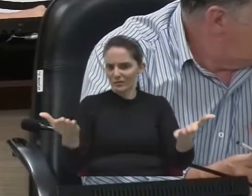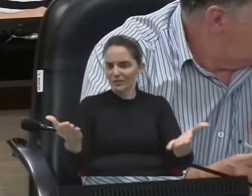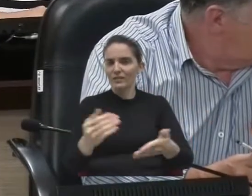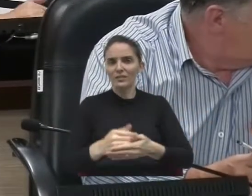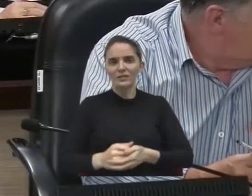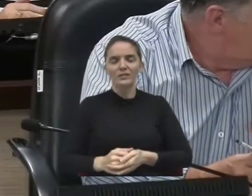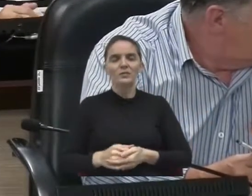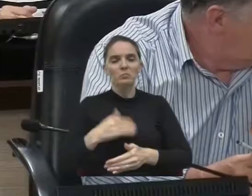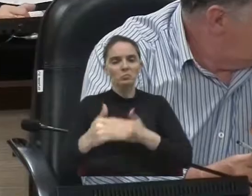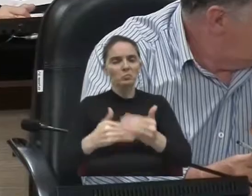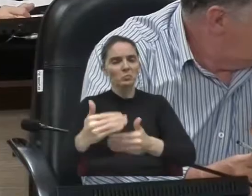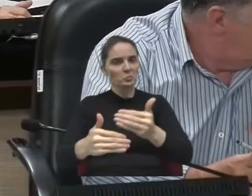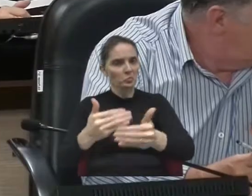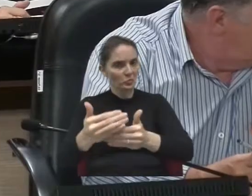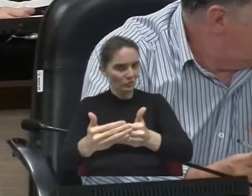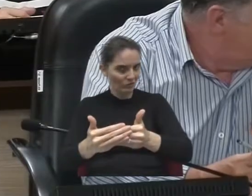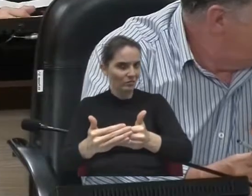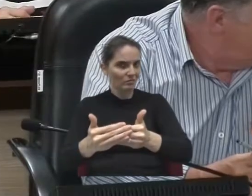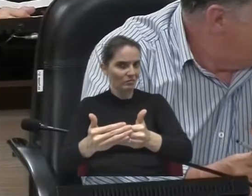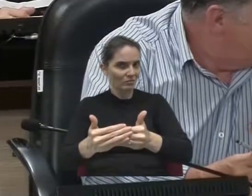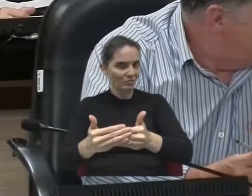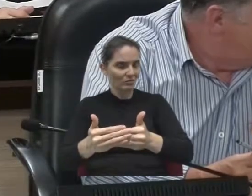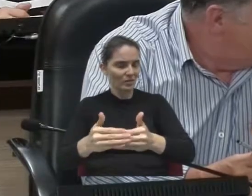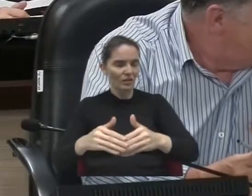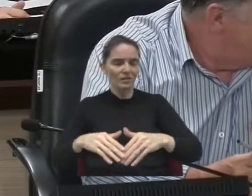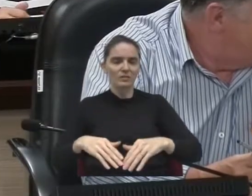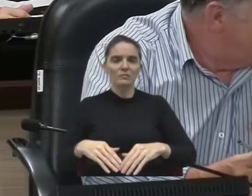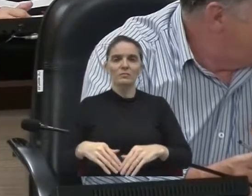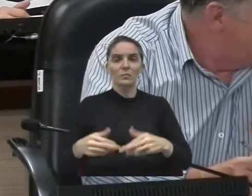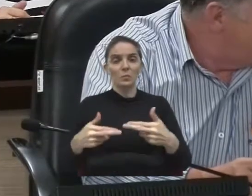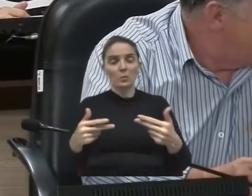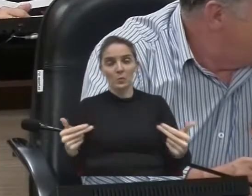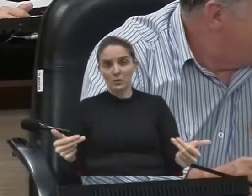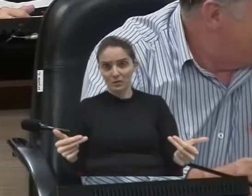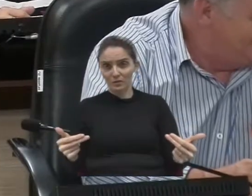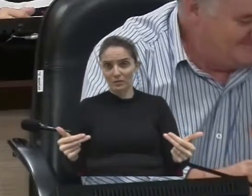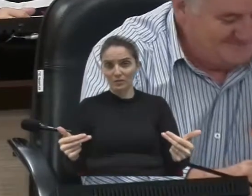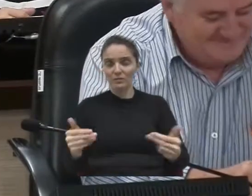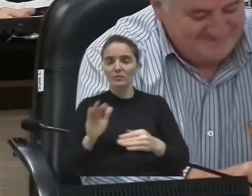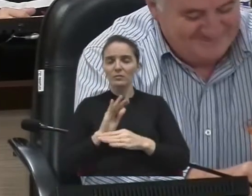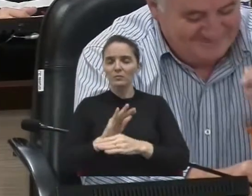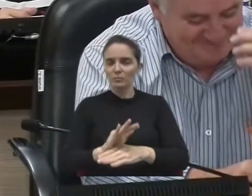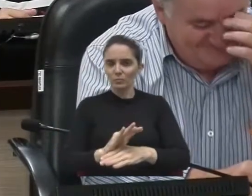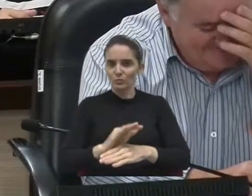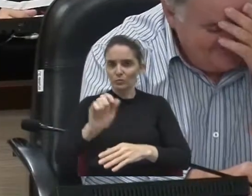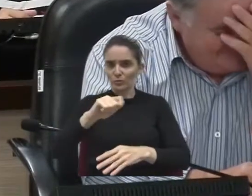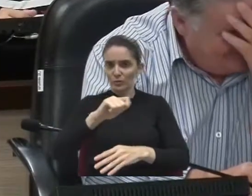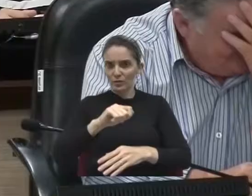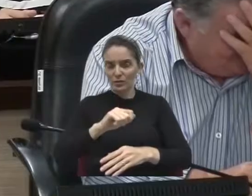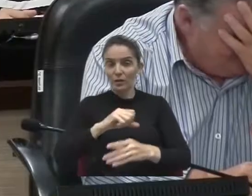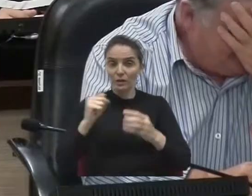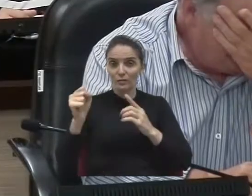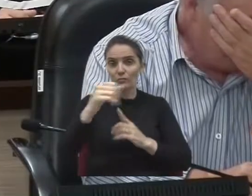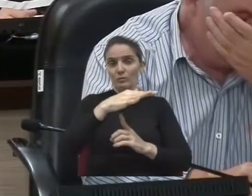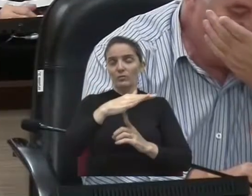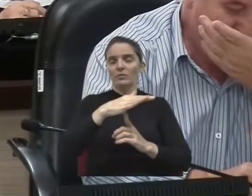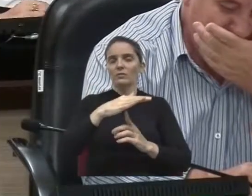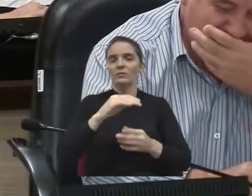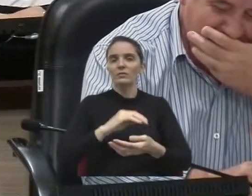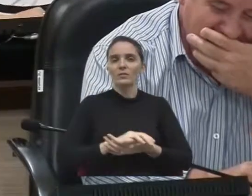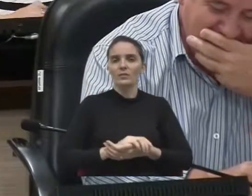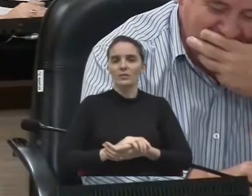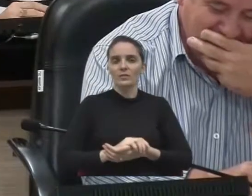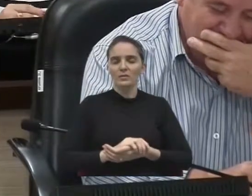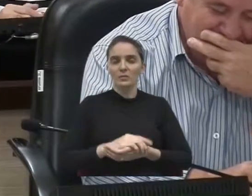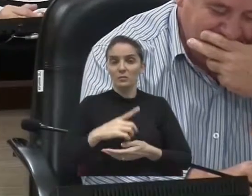possam desenvolver atividades objeto desta associação, certamente para criar um ser humano melhor, um